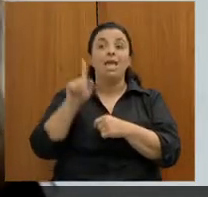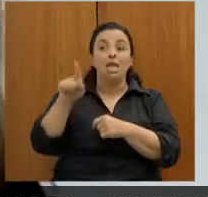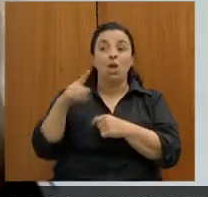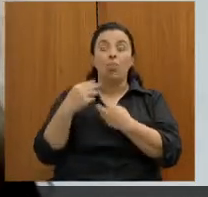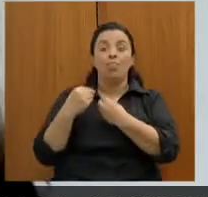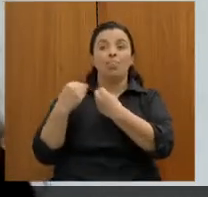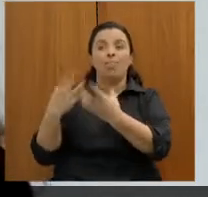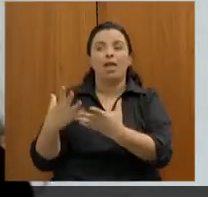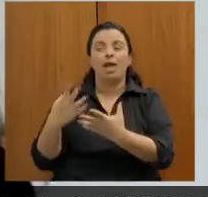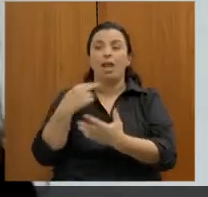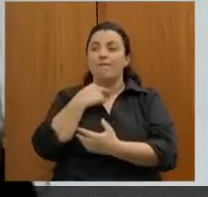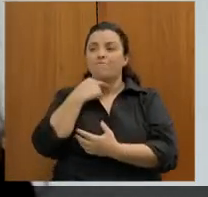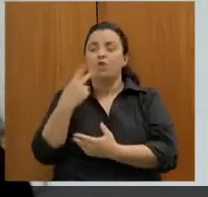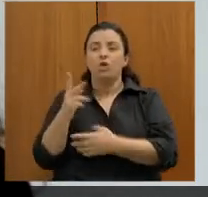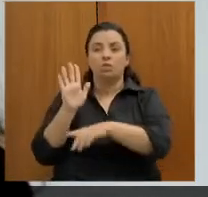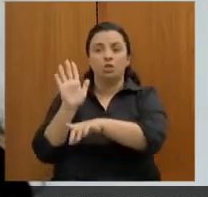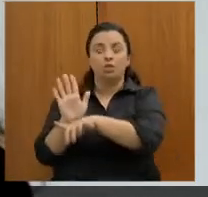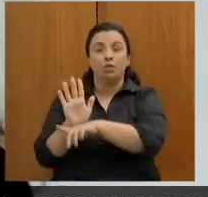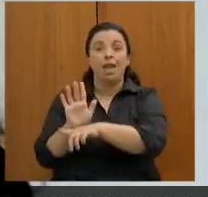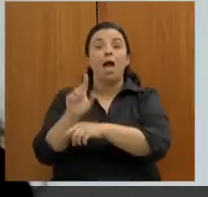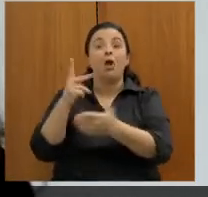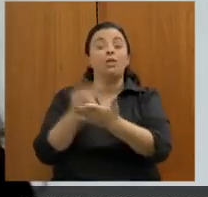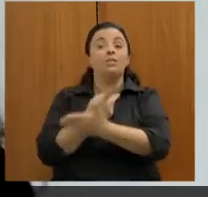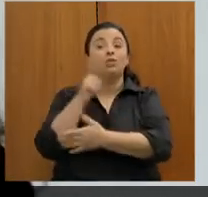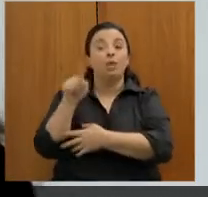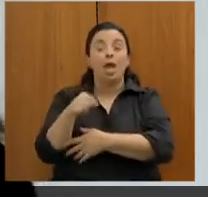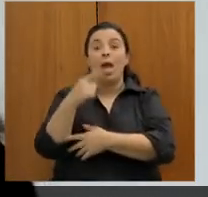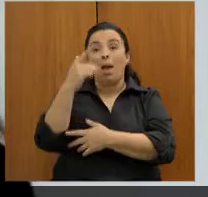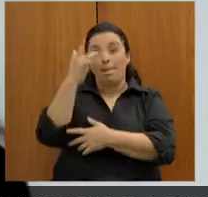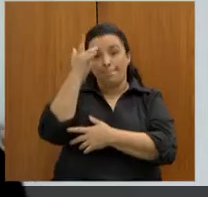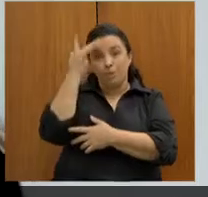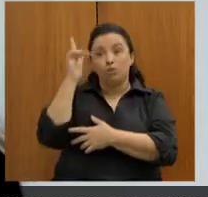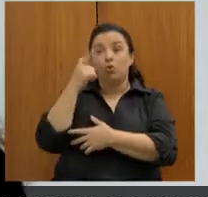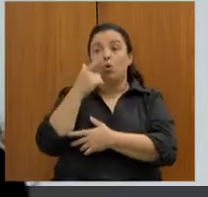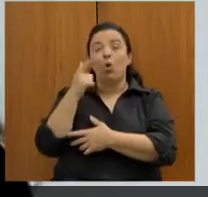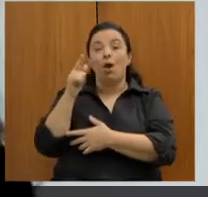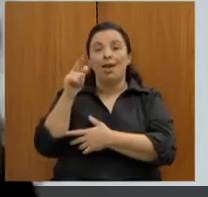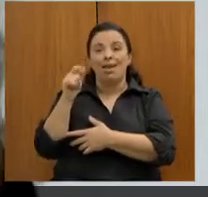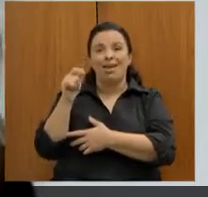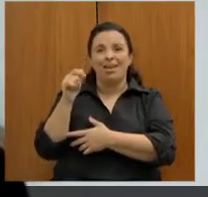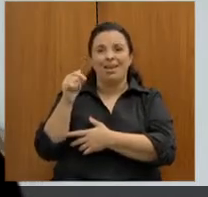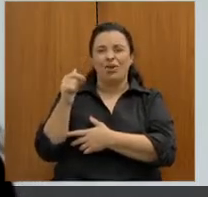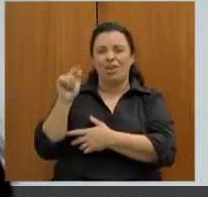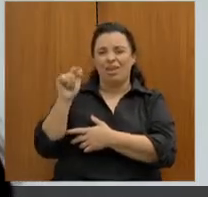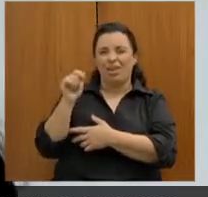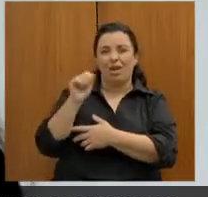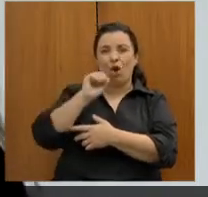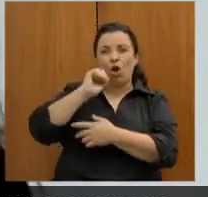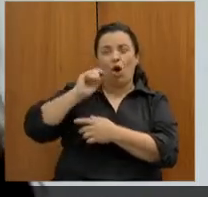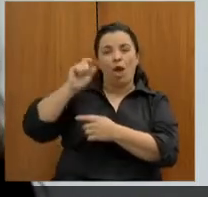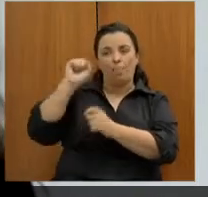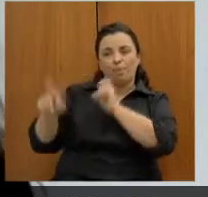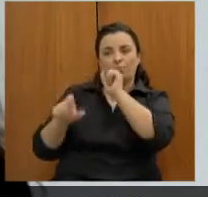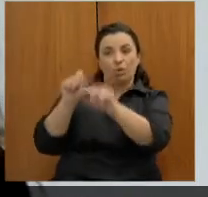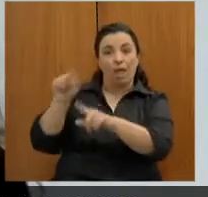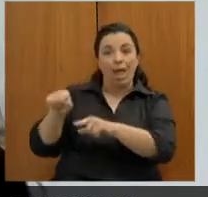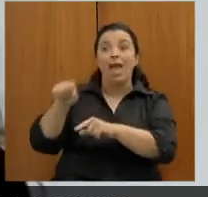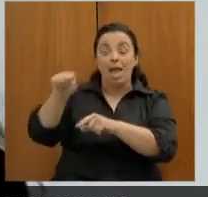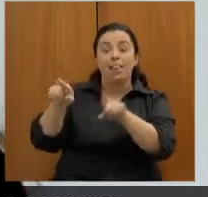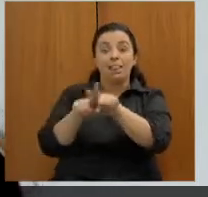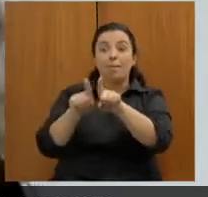né então agressor ele me e ele me ameaça ele me processa ele